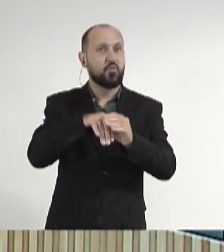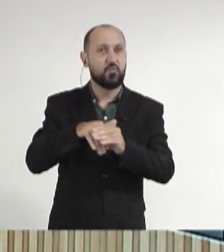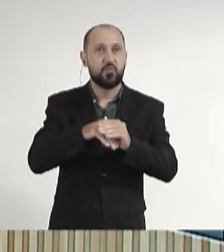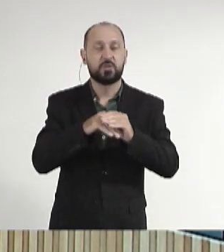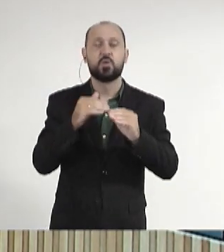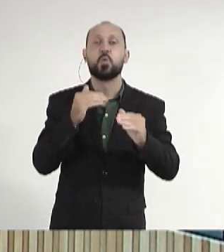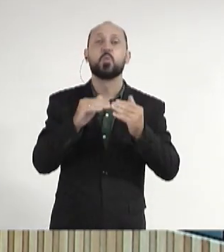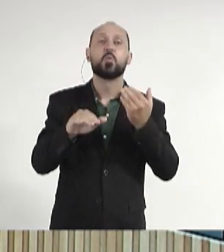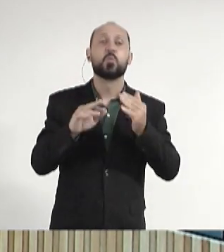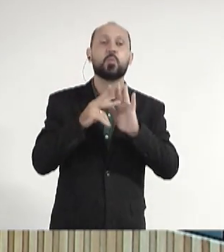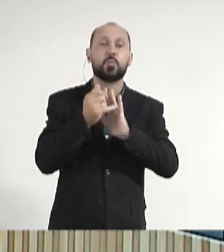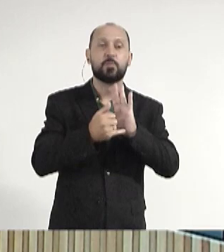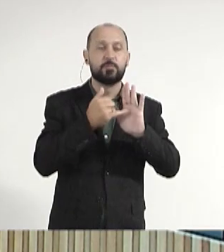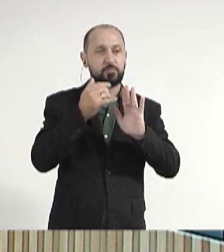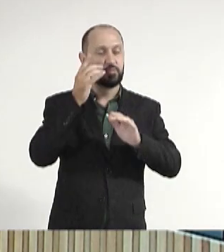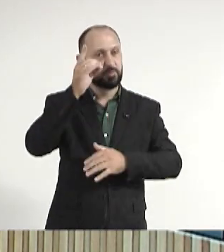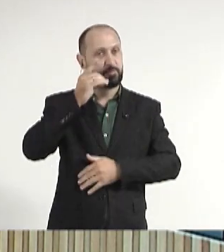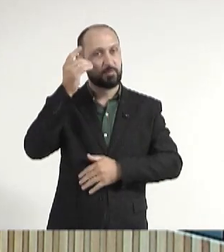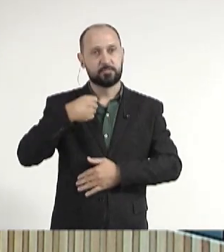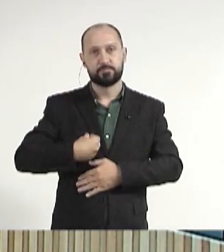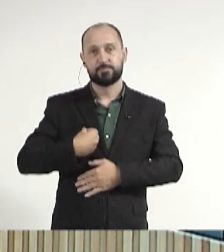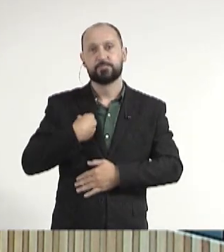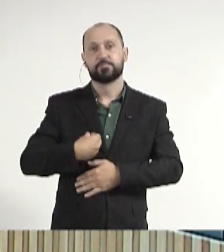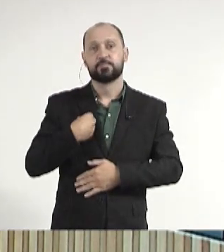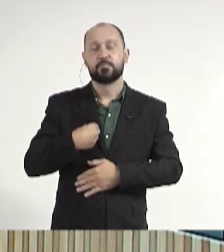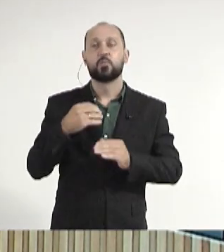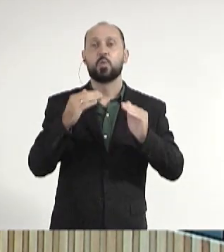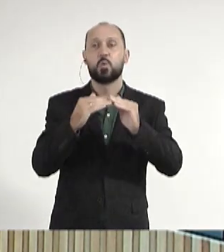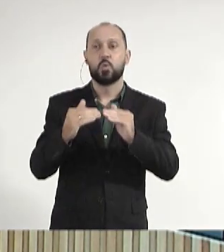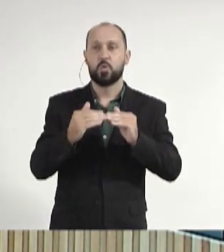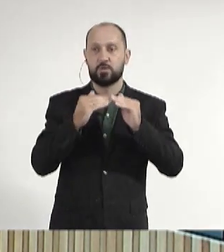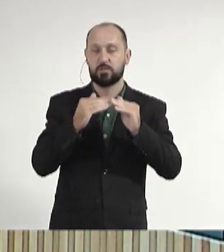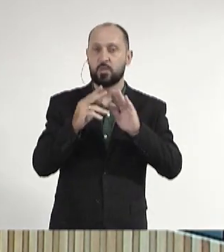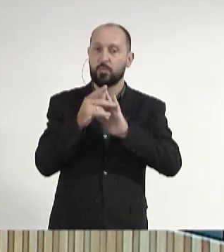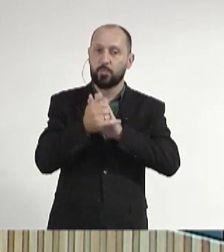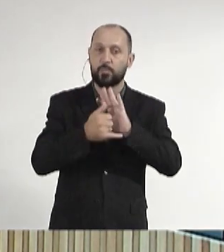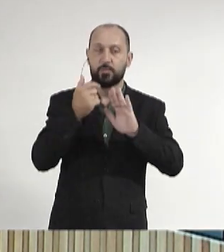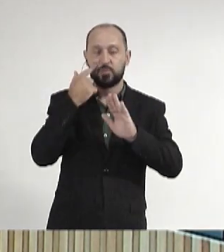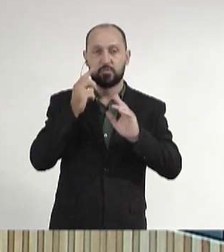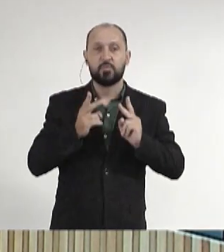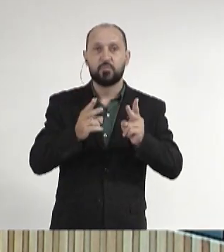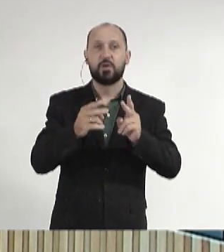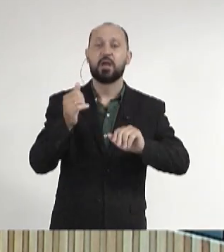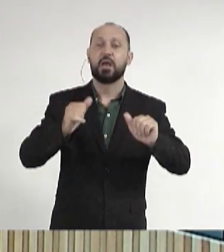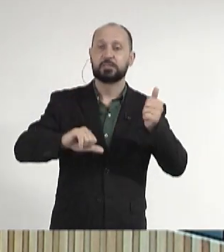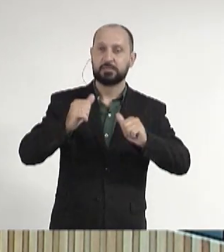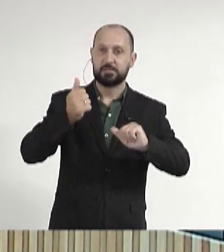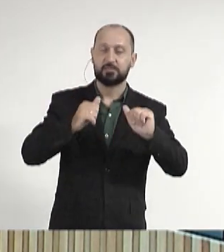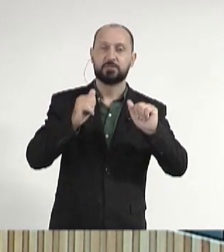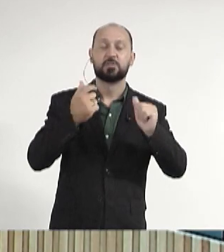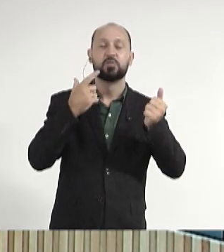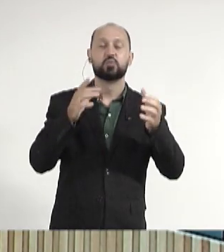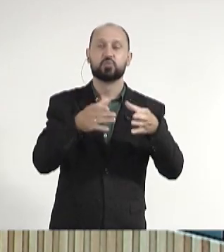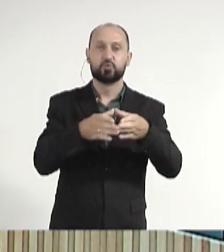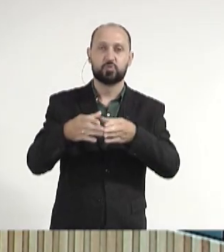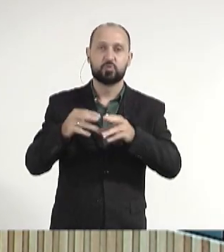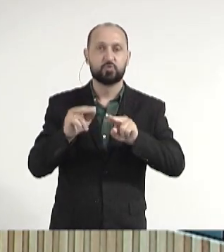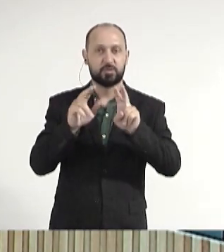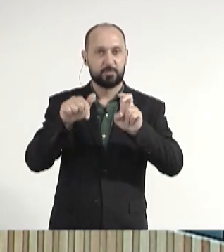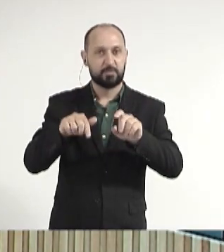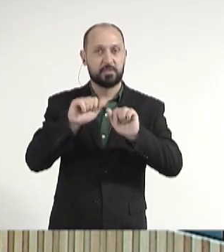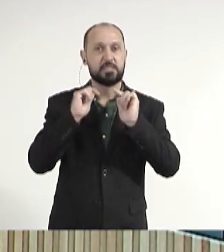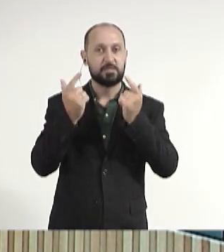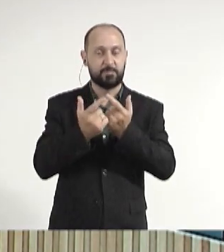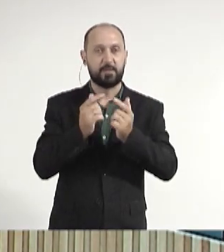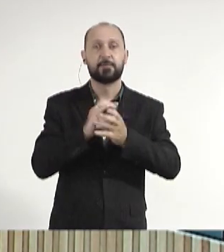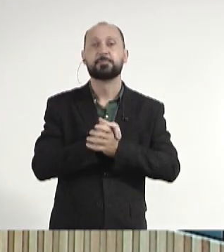maneira contrária ao projeto, os demais deputados presentes votaram de maneira favorável, então o projeto segue para análise das comissões de mérito aqui da